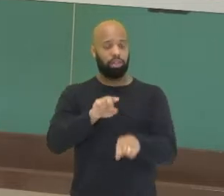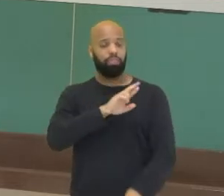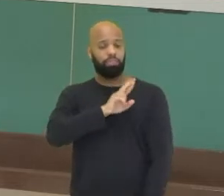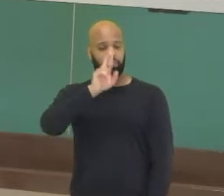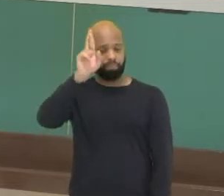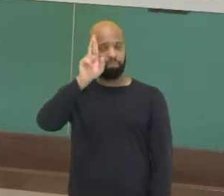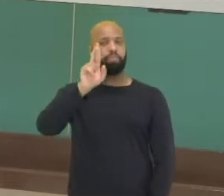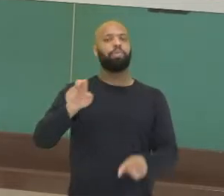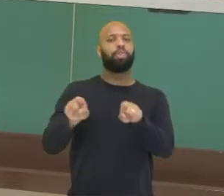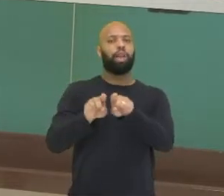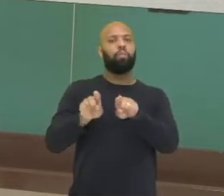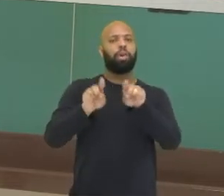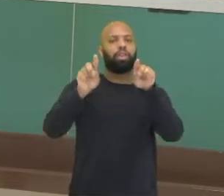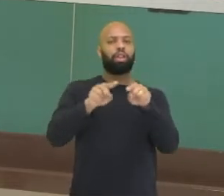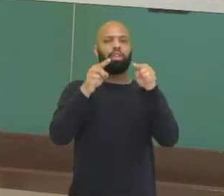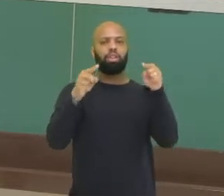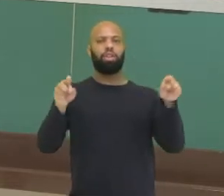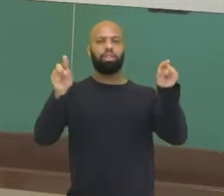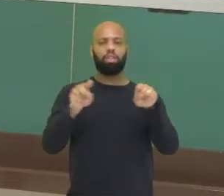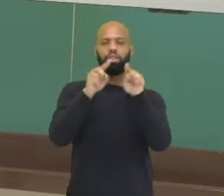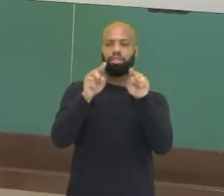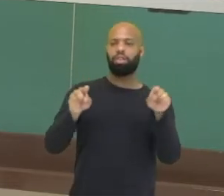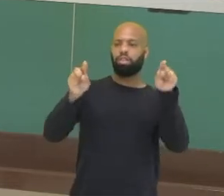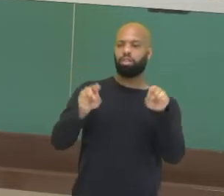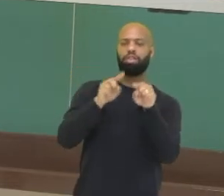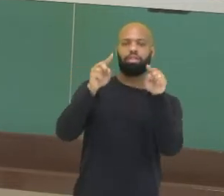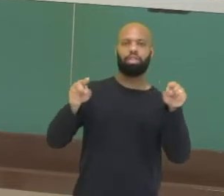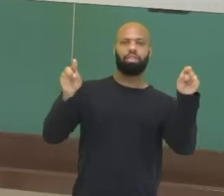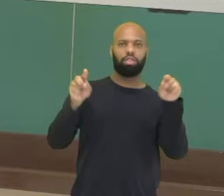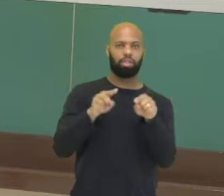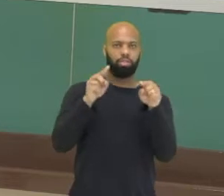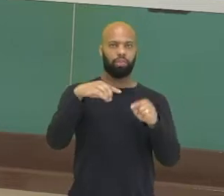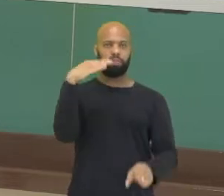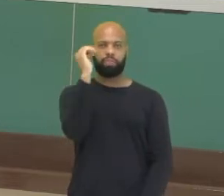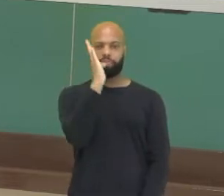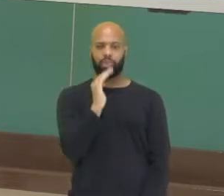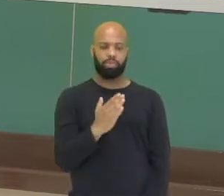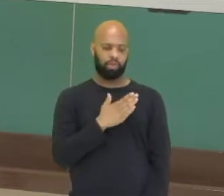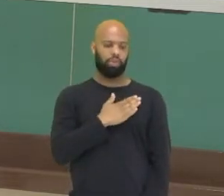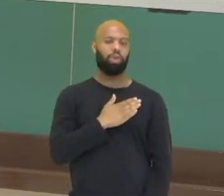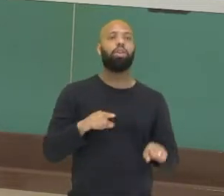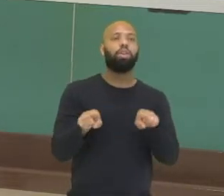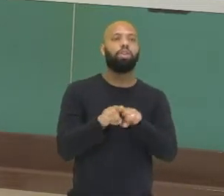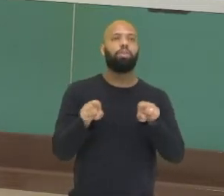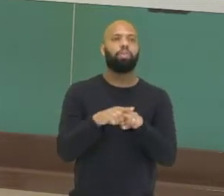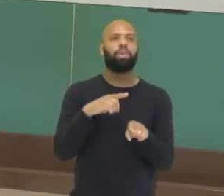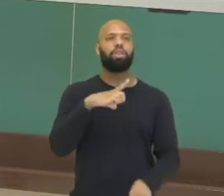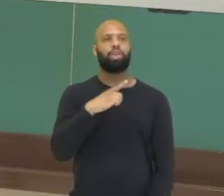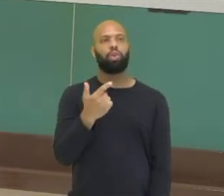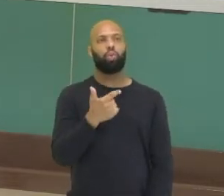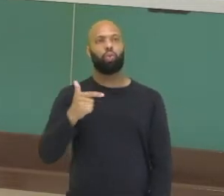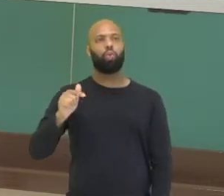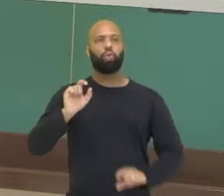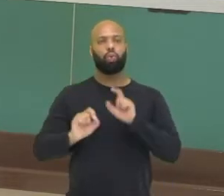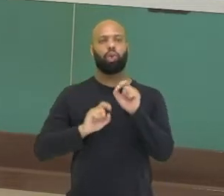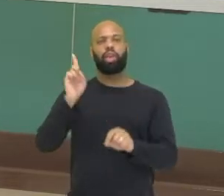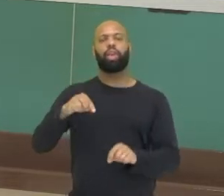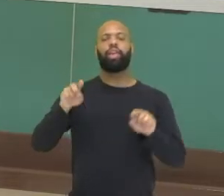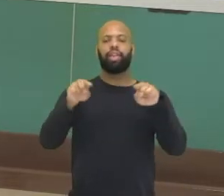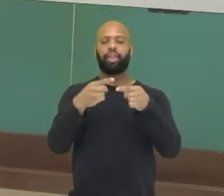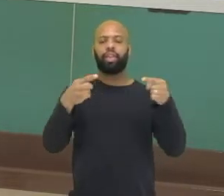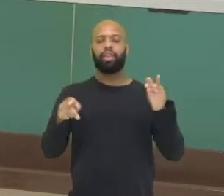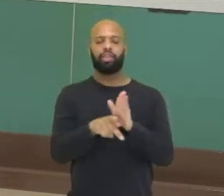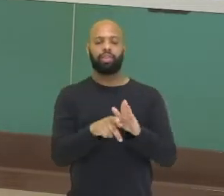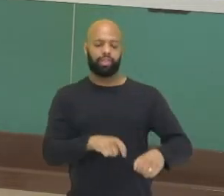a execução do hino nacional. Além do hino nacional brasileiro, nós temos também o hino da independência